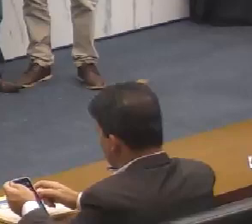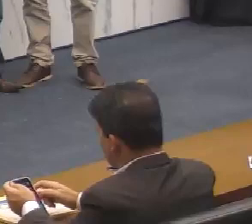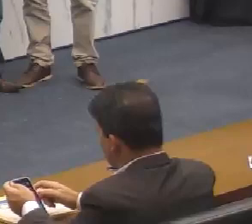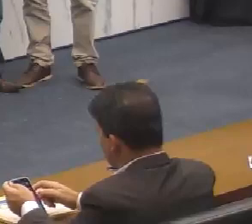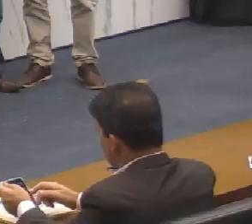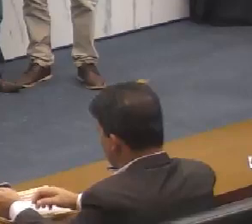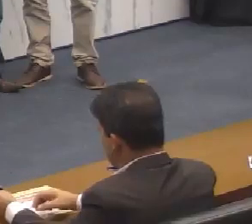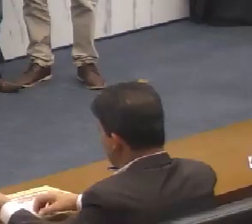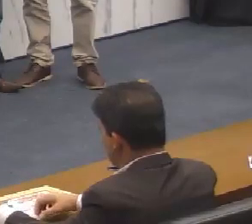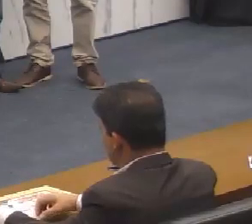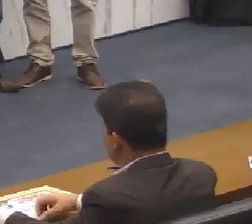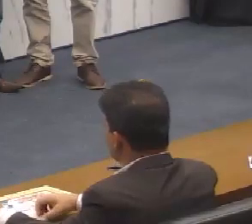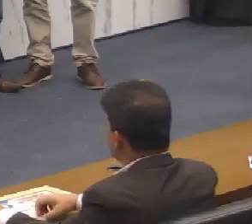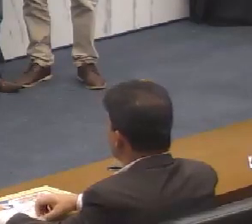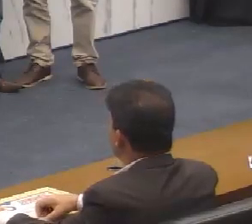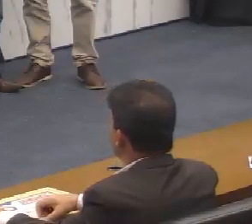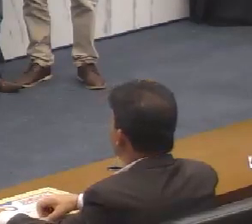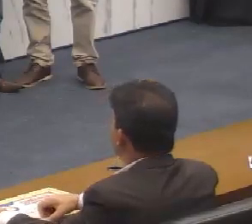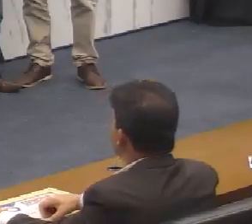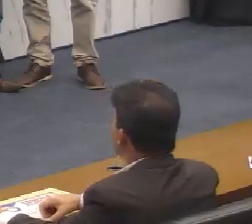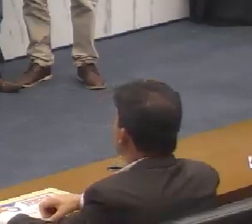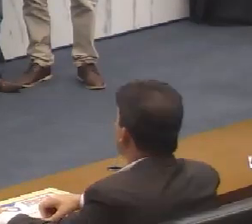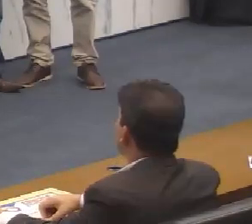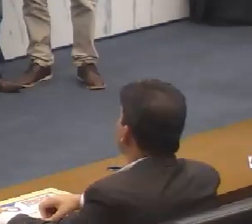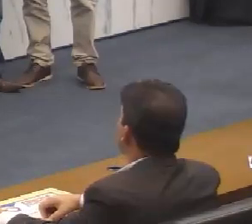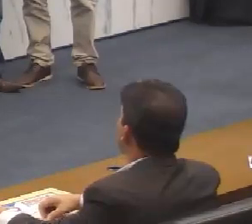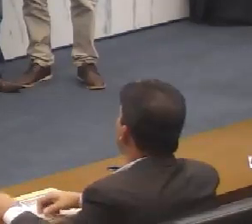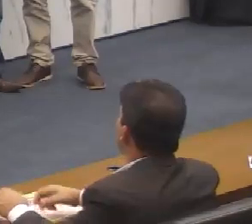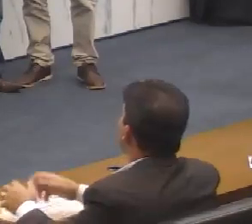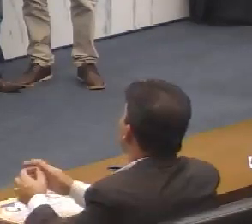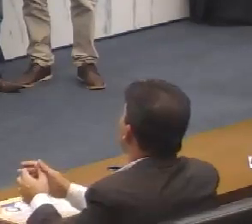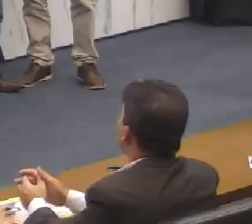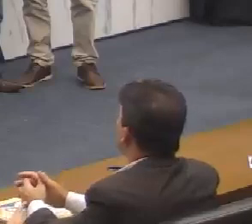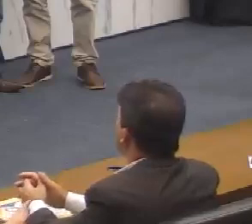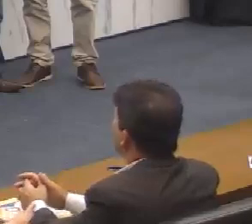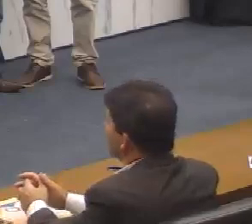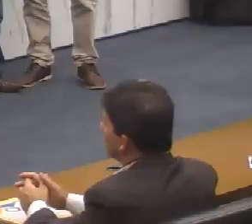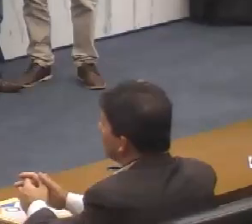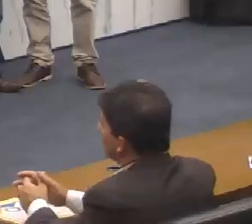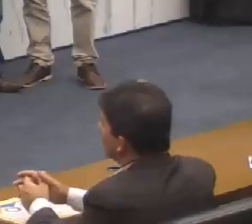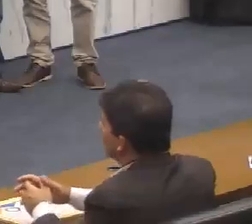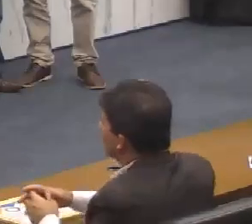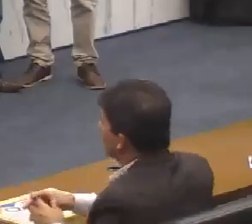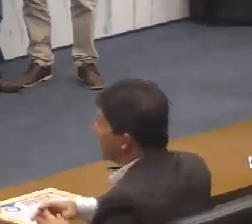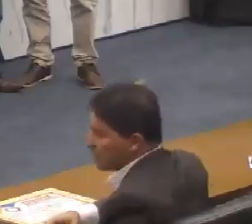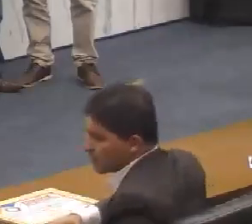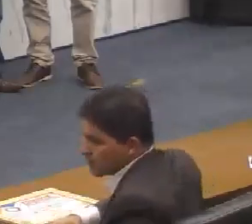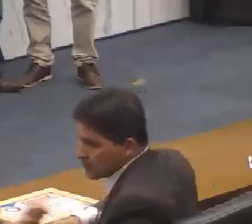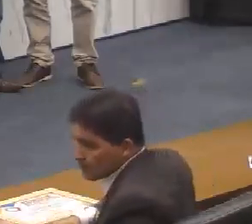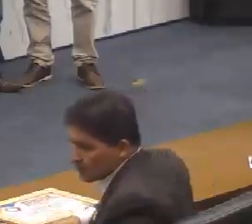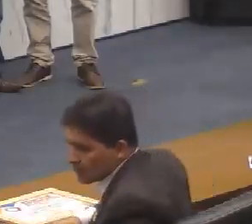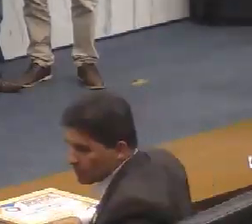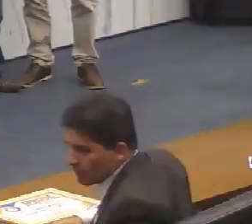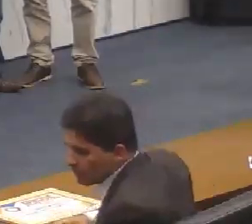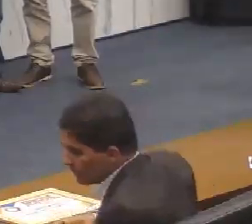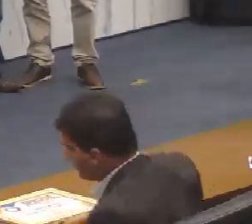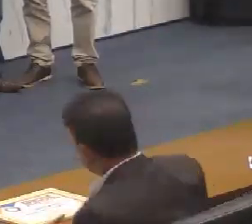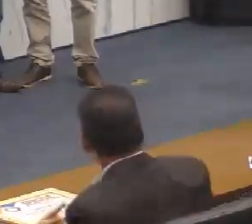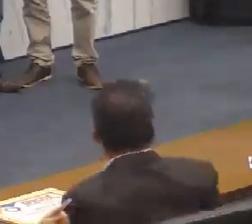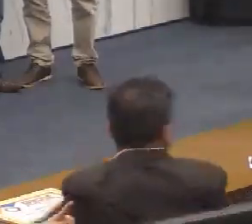preciso saber viver. Toda pedra no caminho você pode